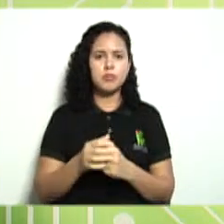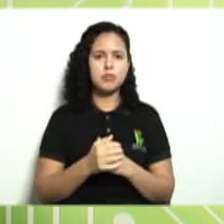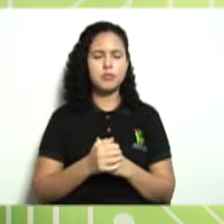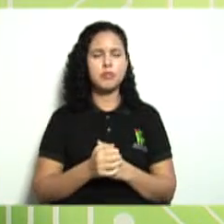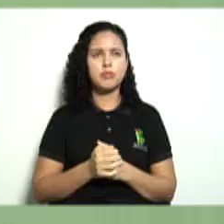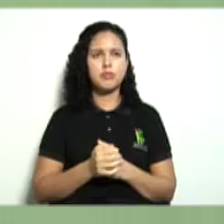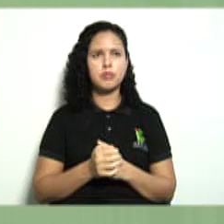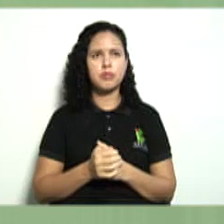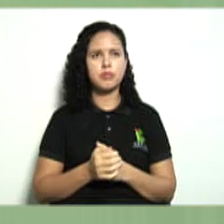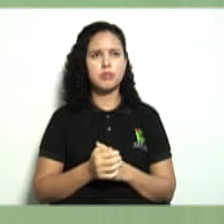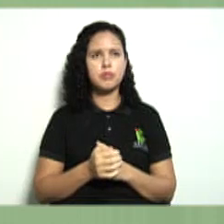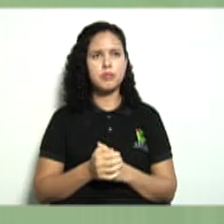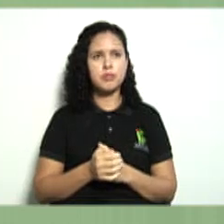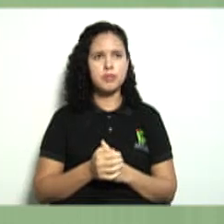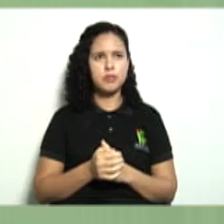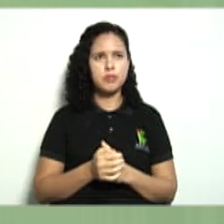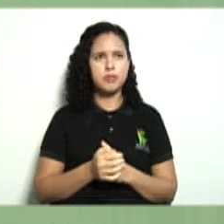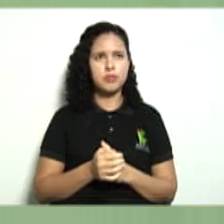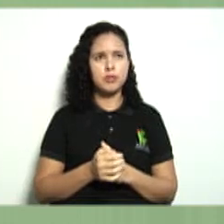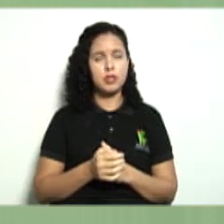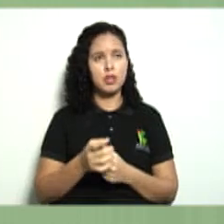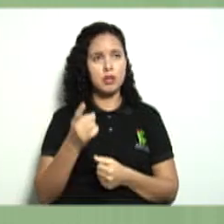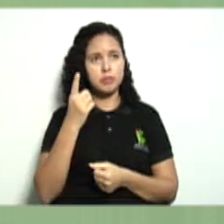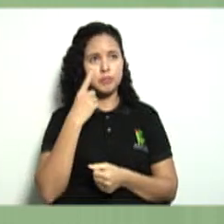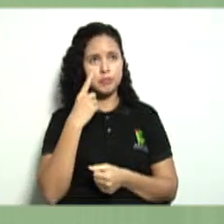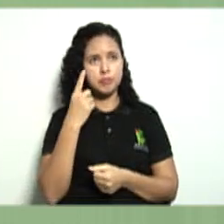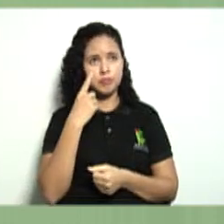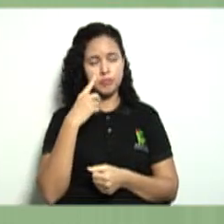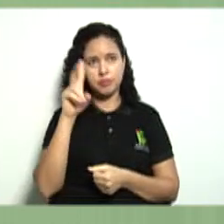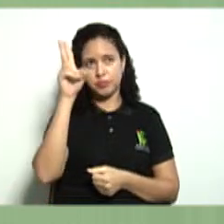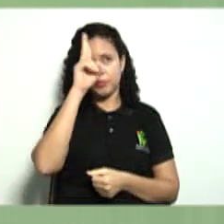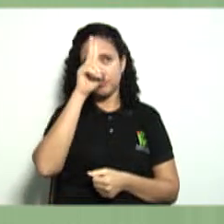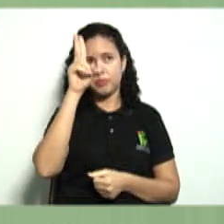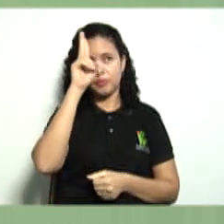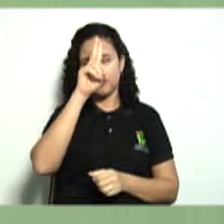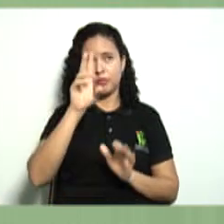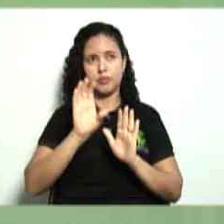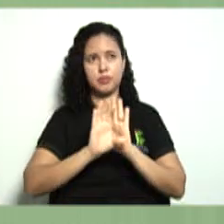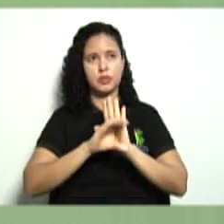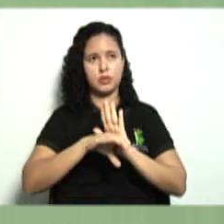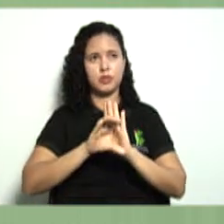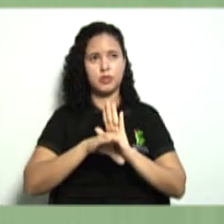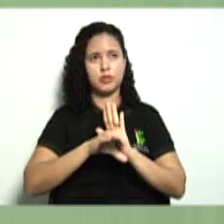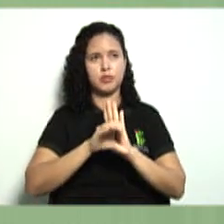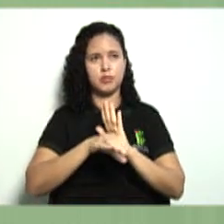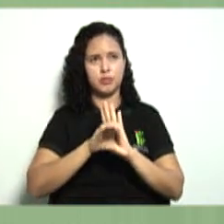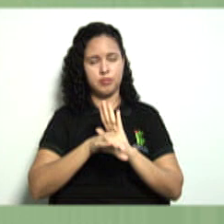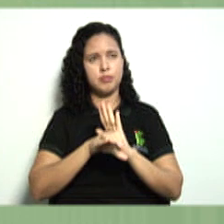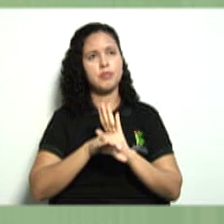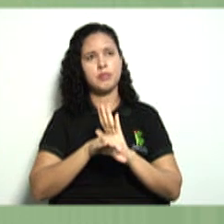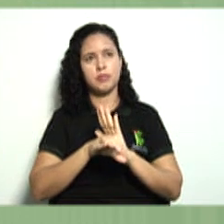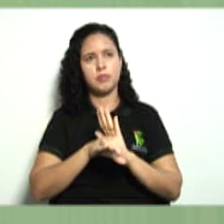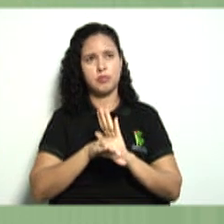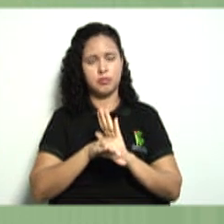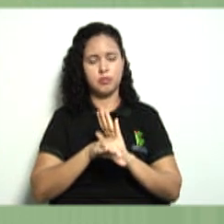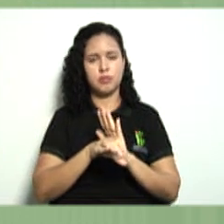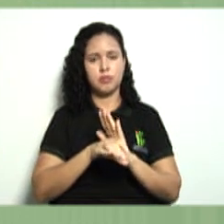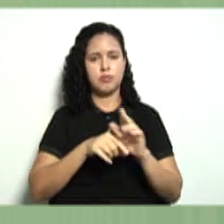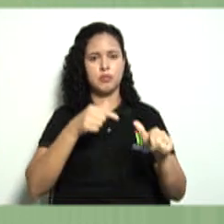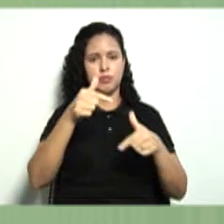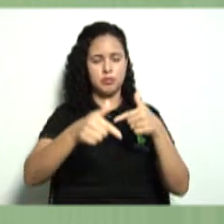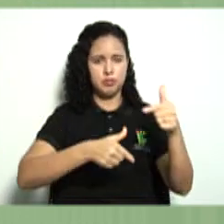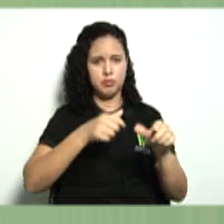nós vamos trabalhar agora com o quê? Vamos rever os conceitos e o termo, né, de trabalhar com o